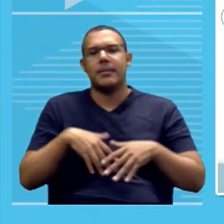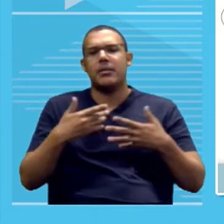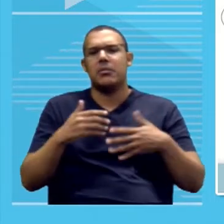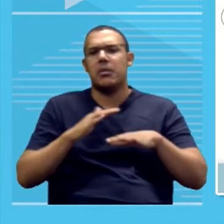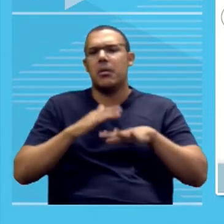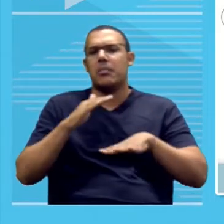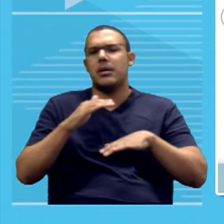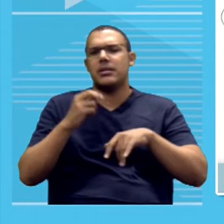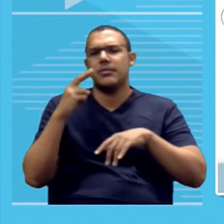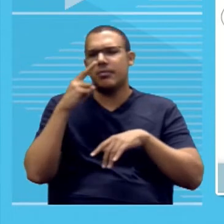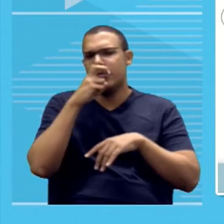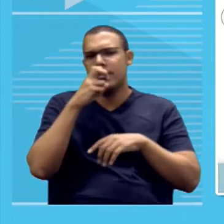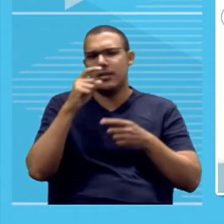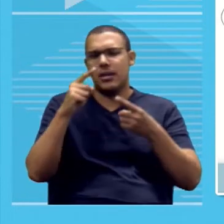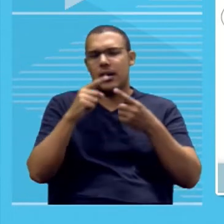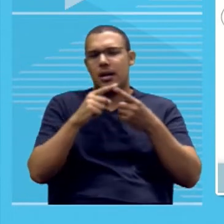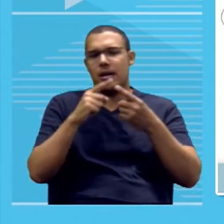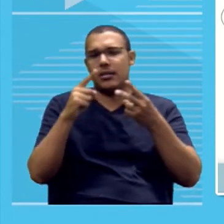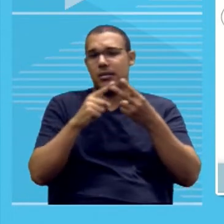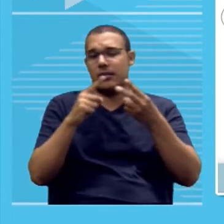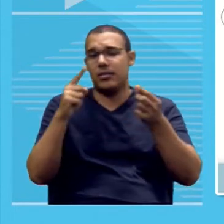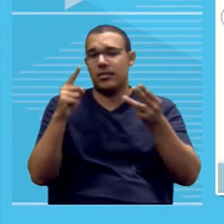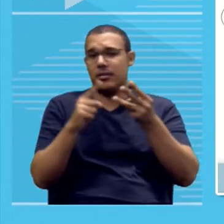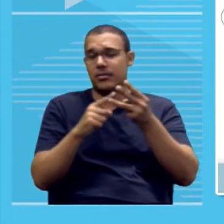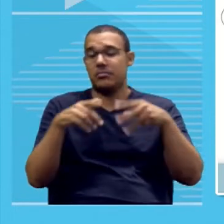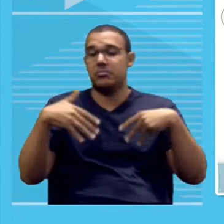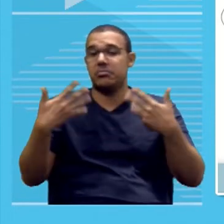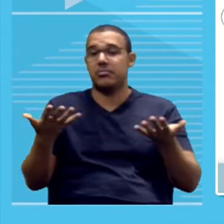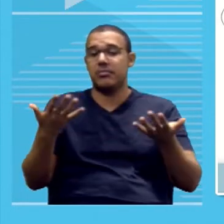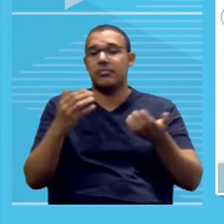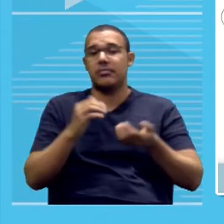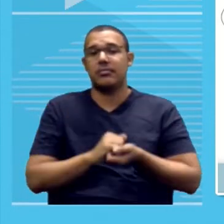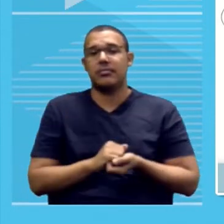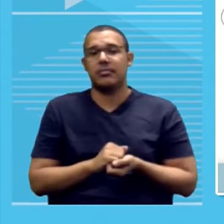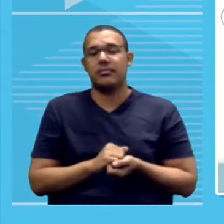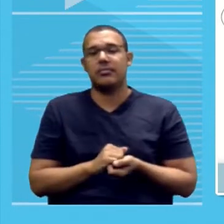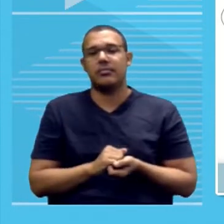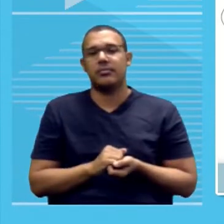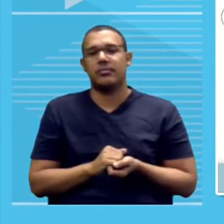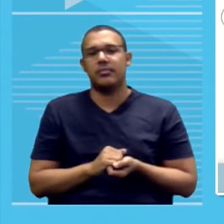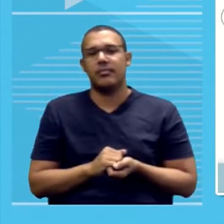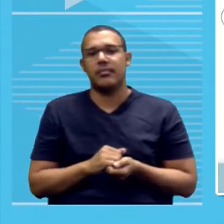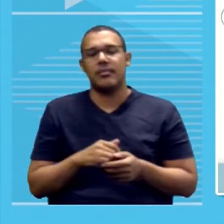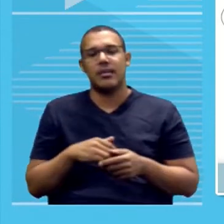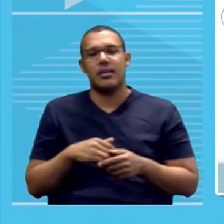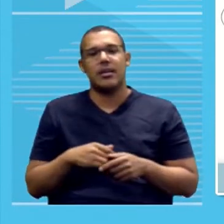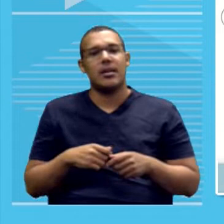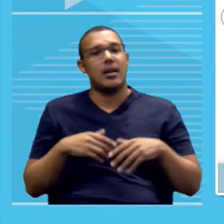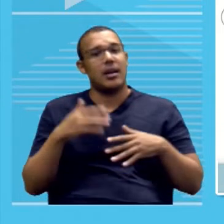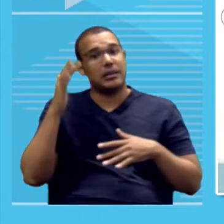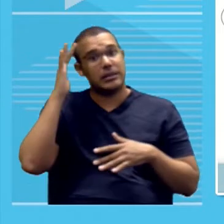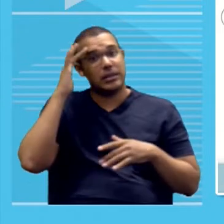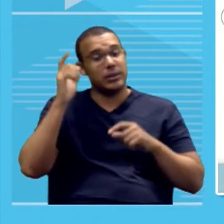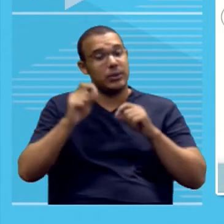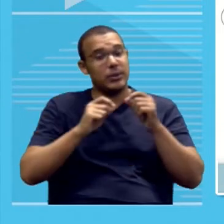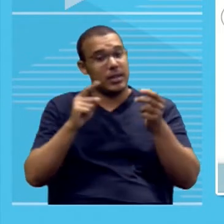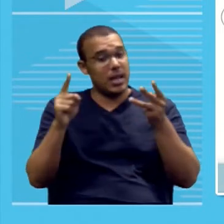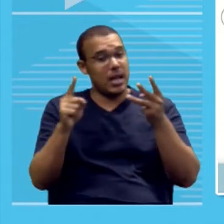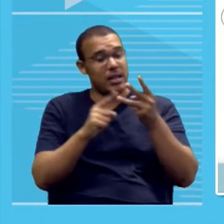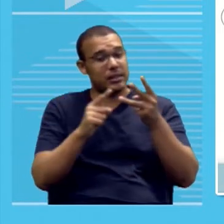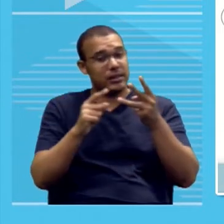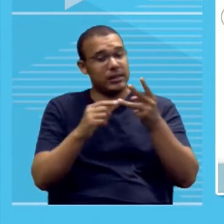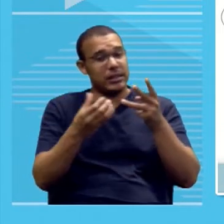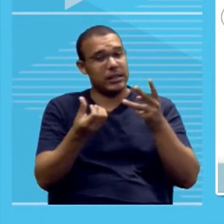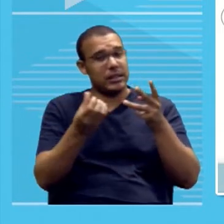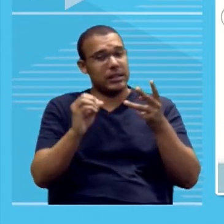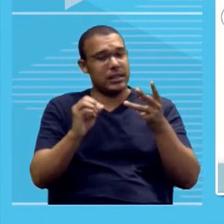mais forte? A lâmpada de 30, de 45 ou de 60? A gente tem que, claro, a lâmpada de 60 watts é